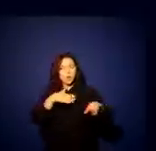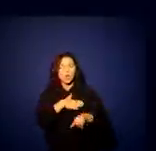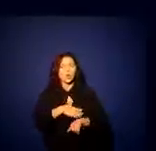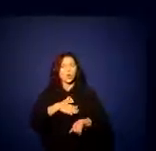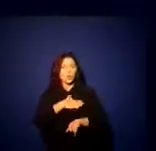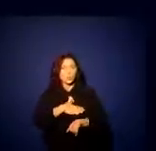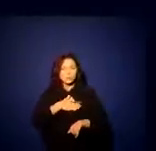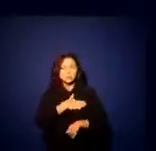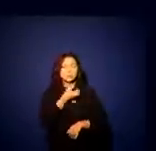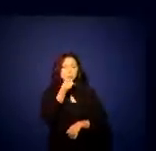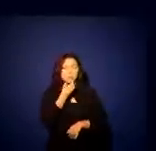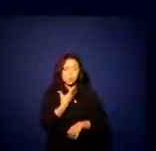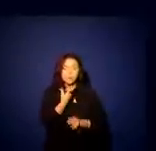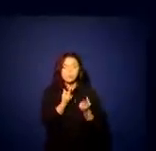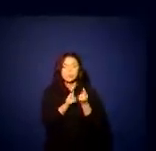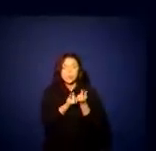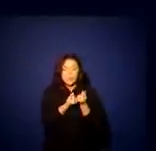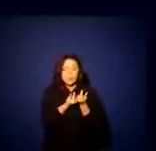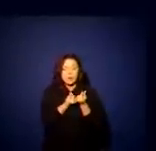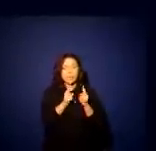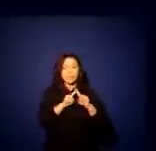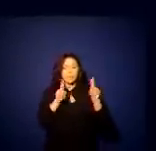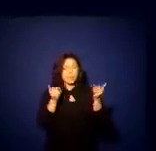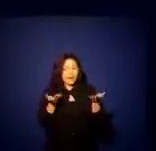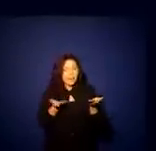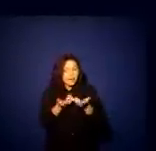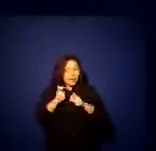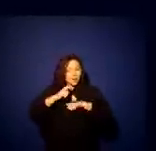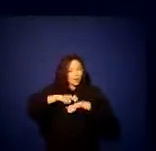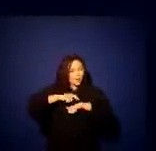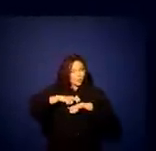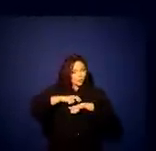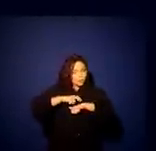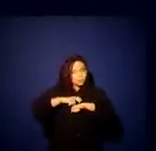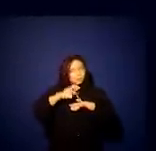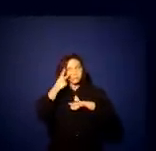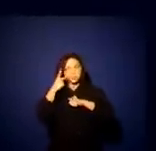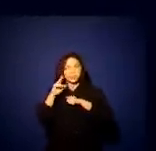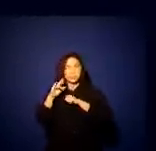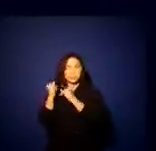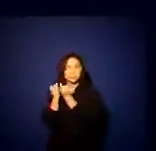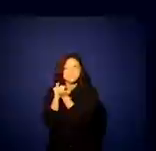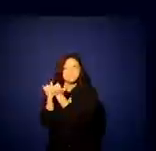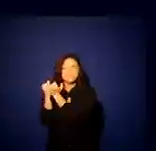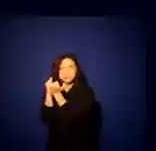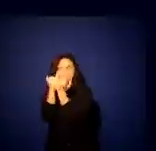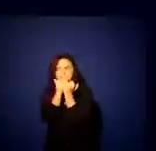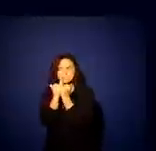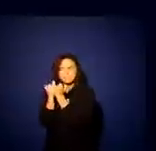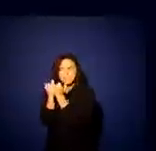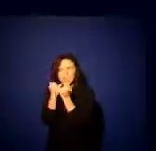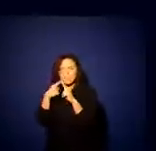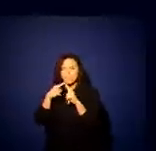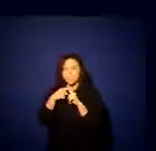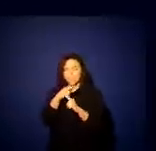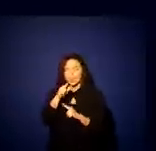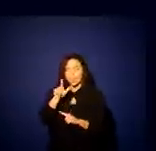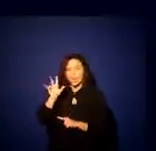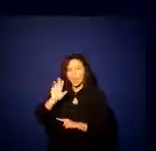valor mas até nesse momento por mais que tenha uma vida ruídos quando houve a viagem do governo Argentina